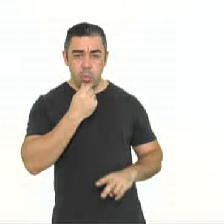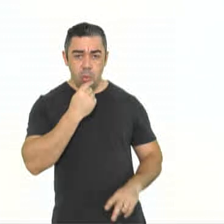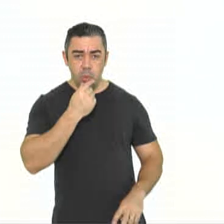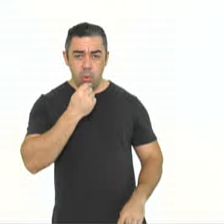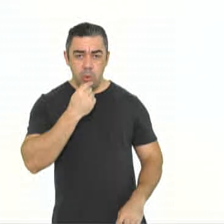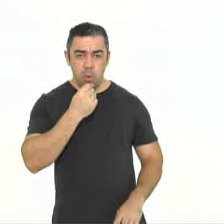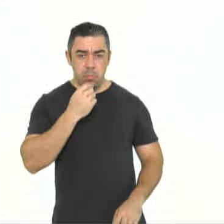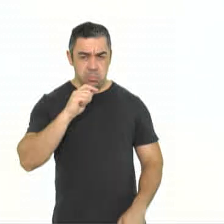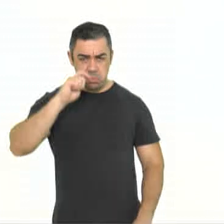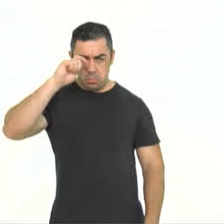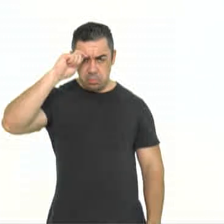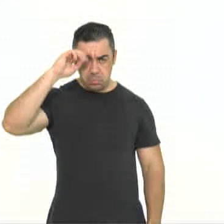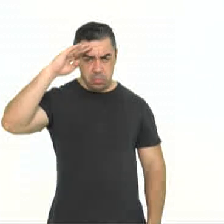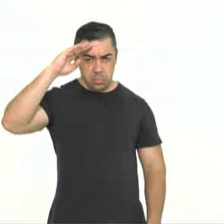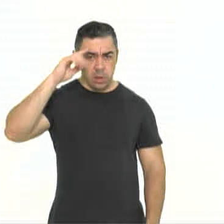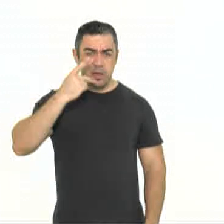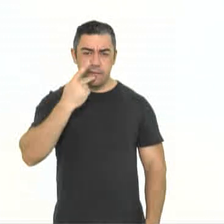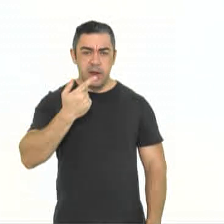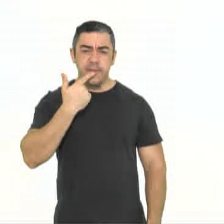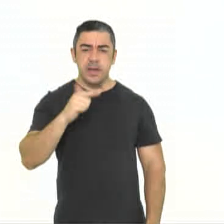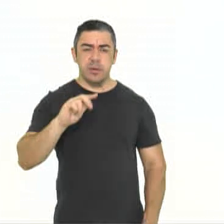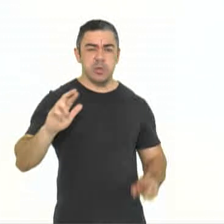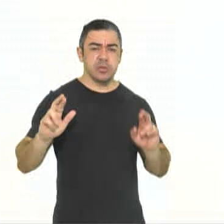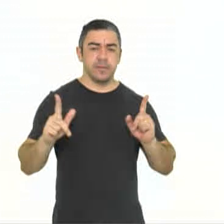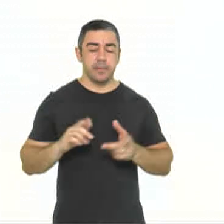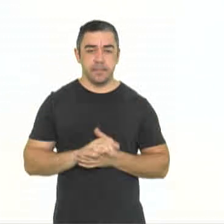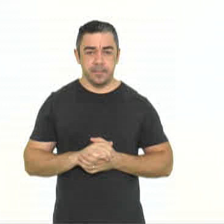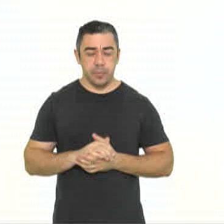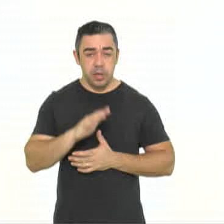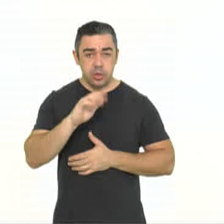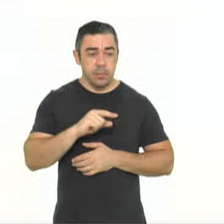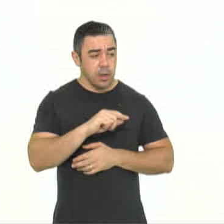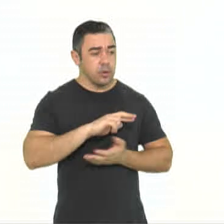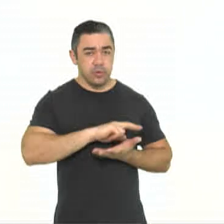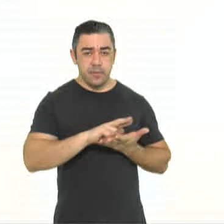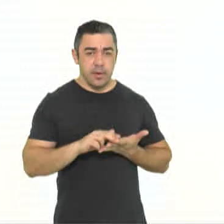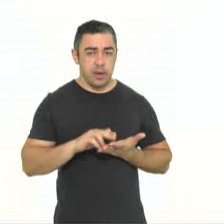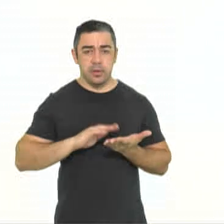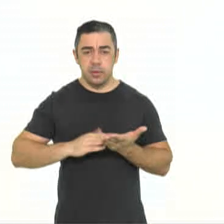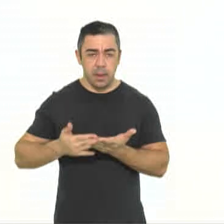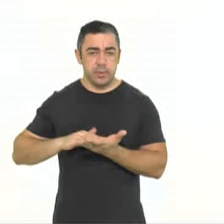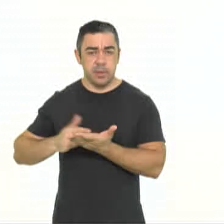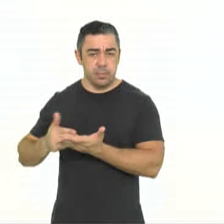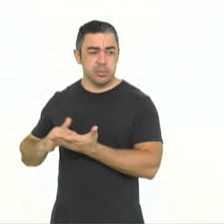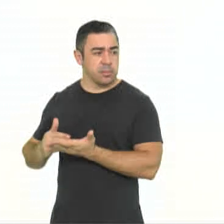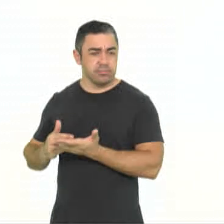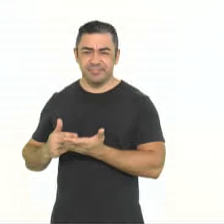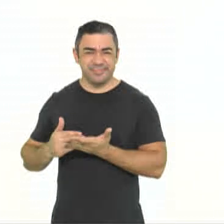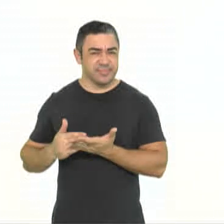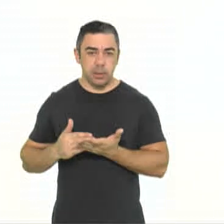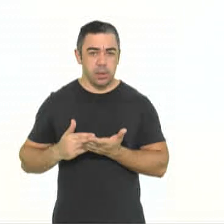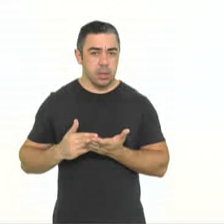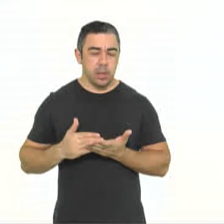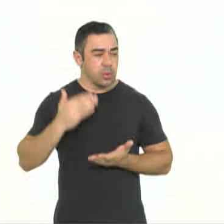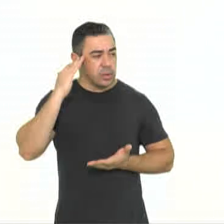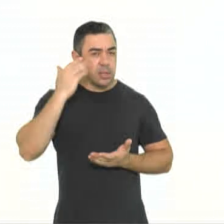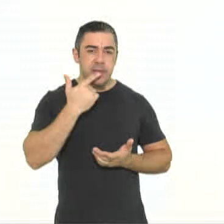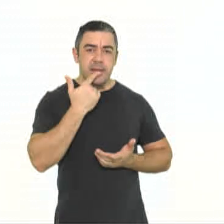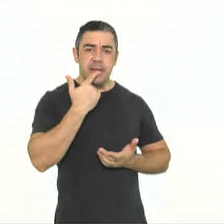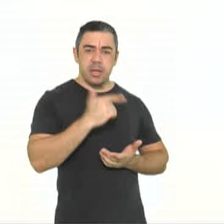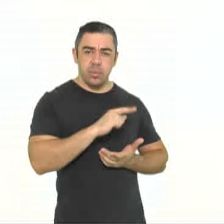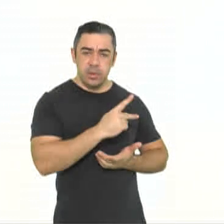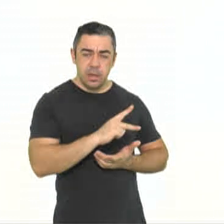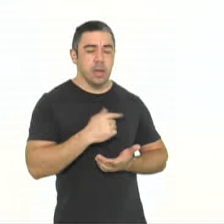tipo bronzeado que só falava uma língua esquisita. Chamaram diversos intérpretes, ninguém o entendia. Fui também